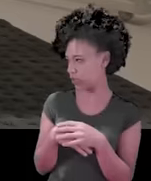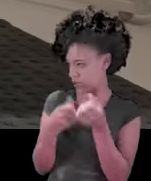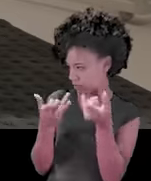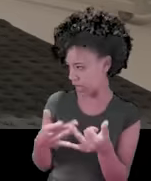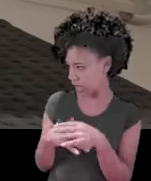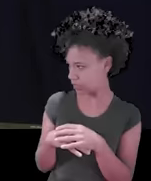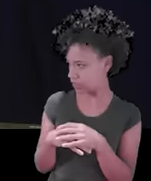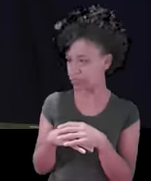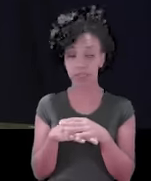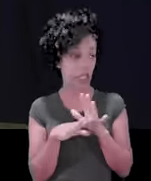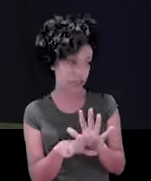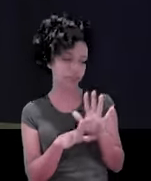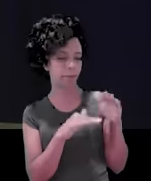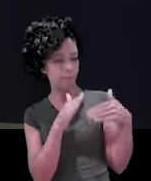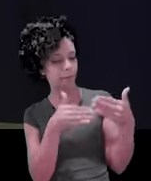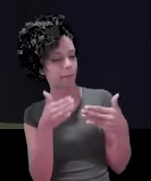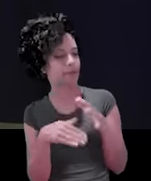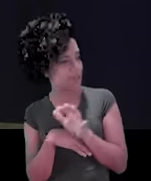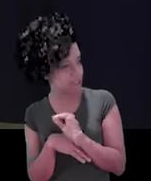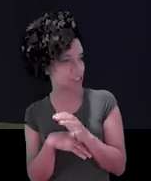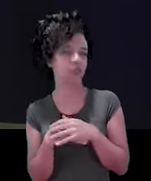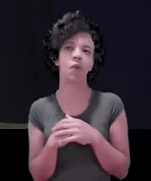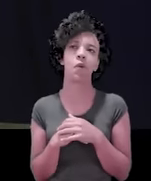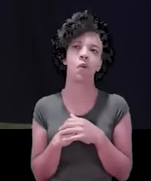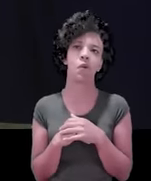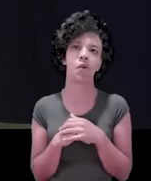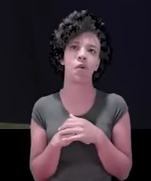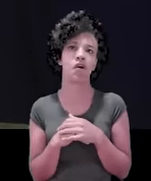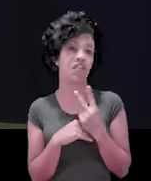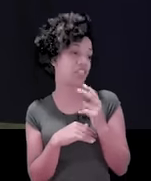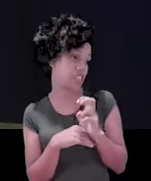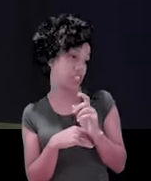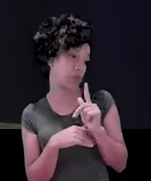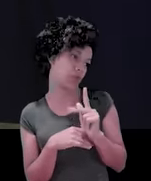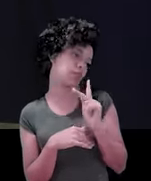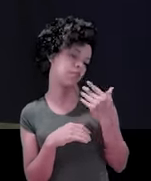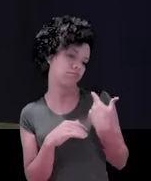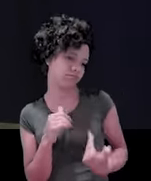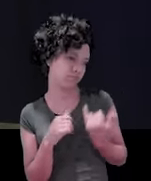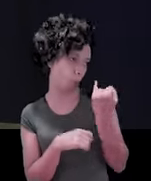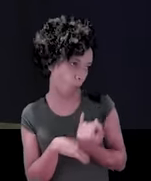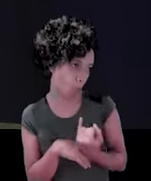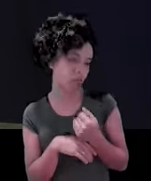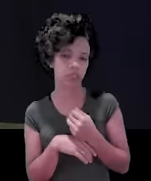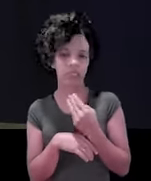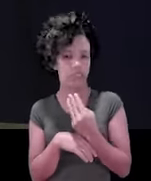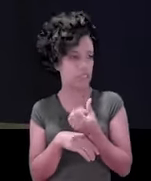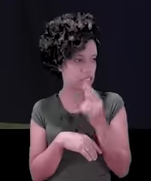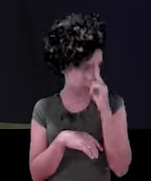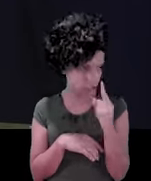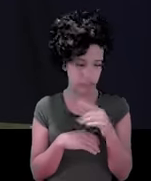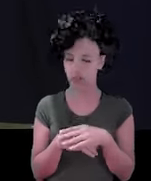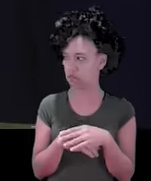esse encontro E aí os dias se passando desse jeito né perdi 25kg e tem seis